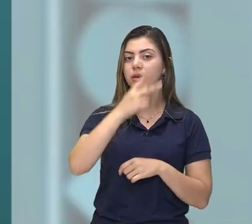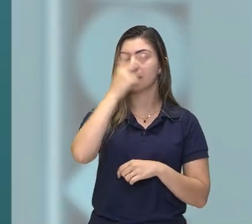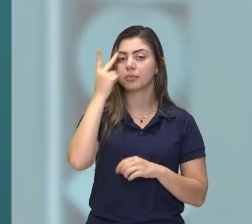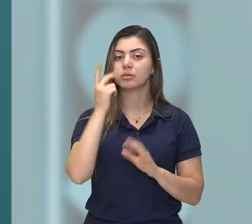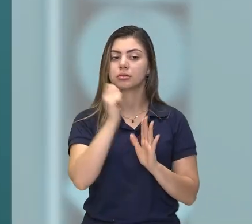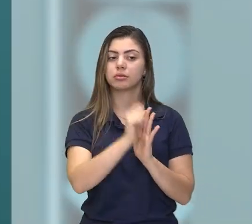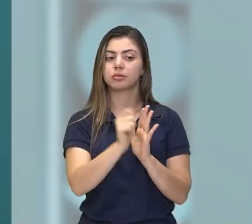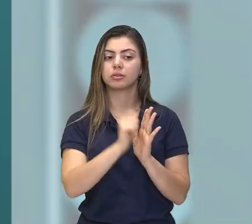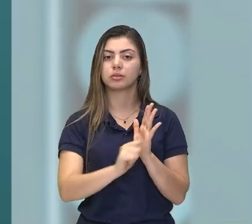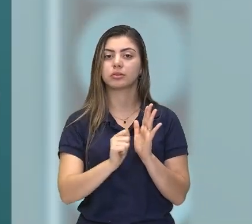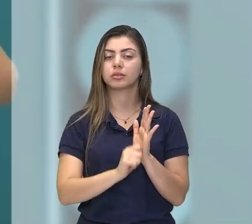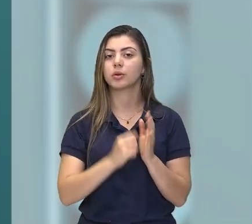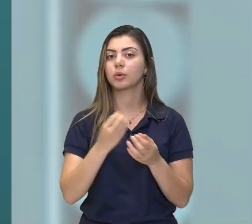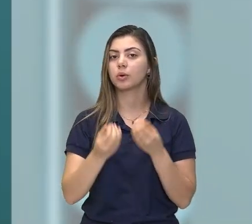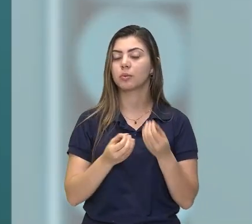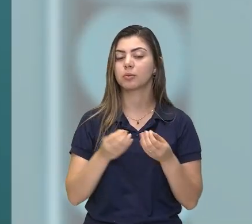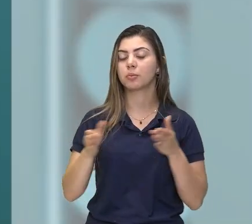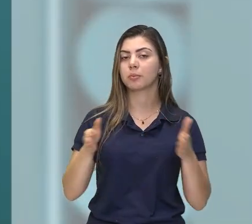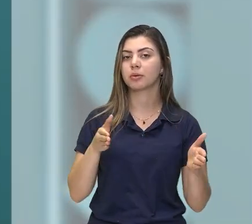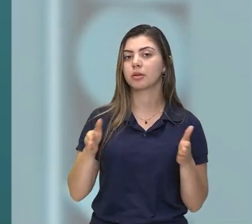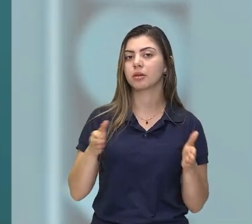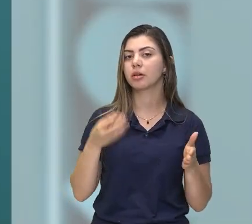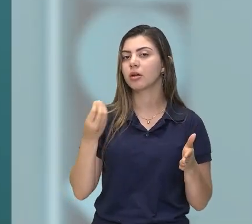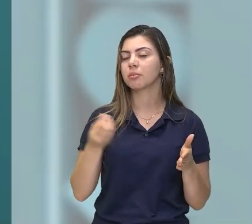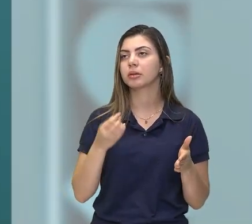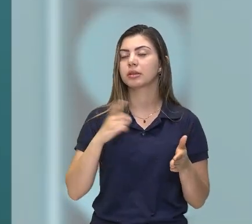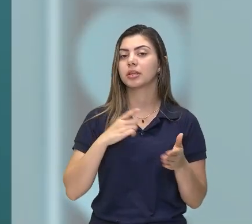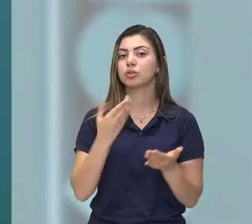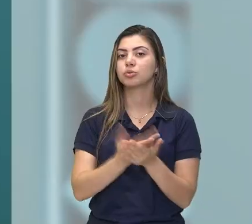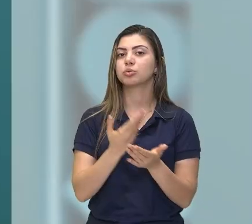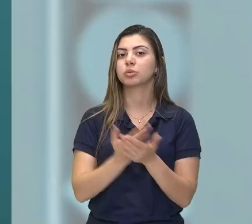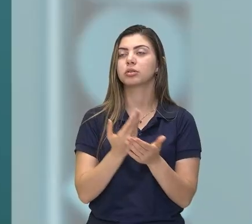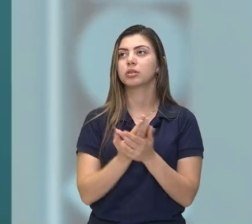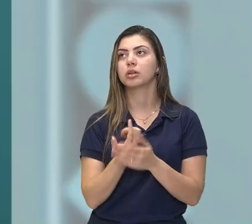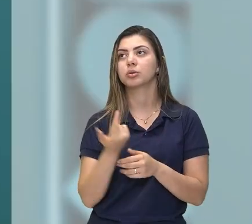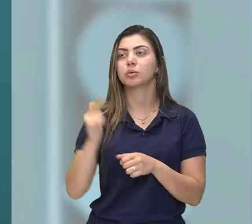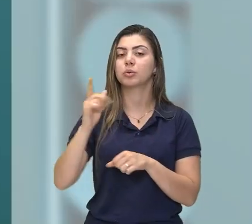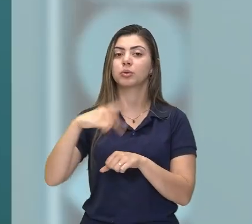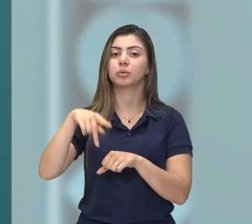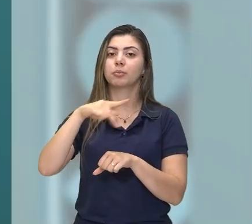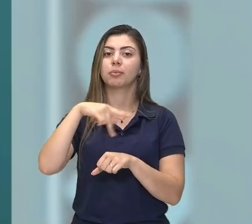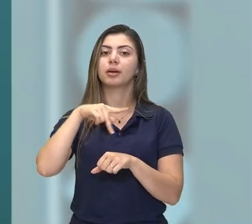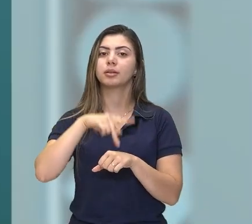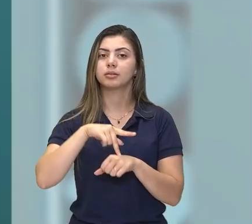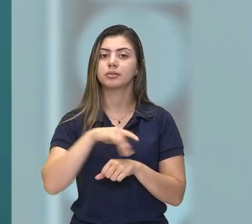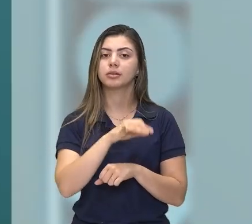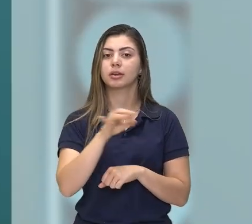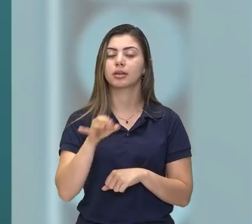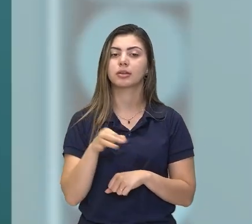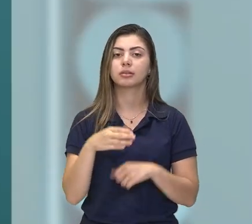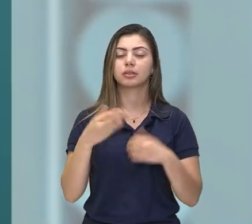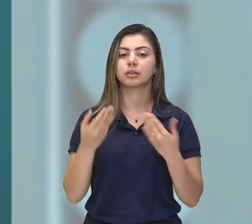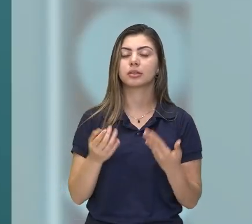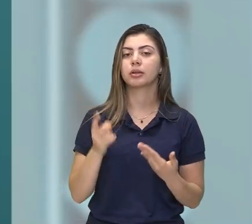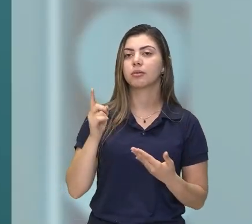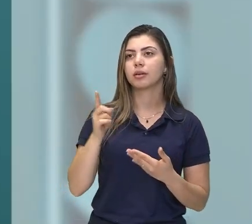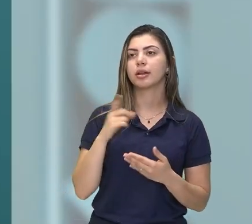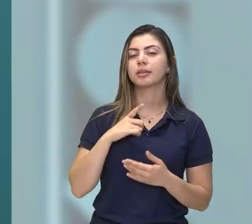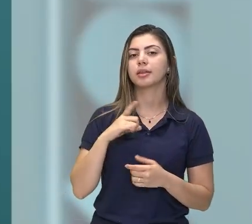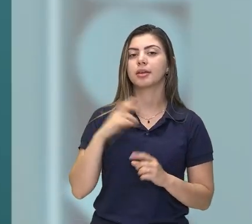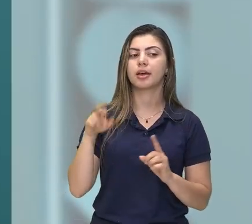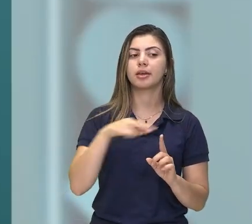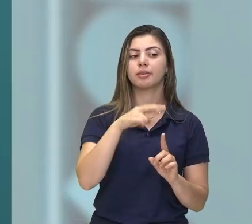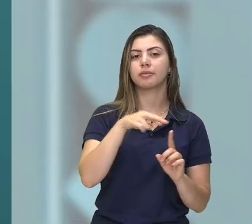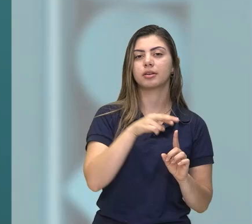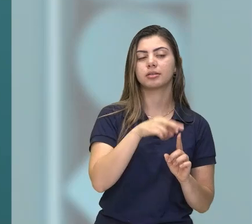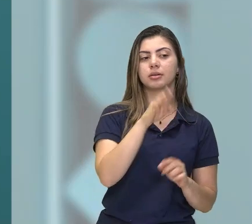estava estudando em um continente, né, em outro continente que não era a América do Sul, e aí ele faz uma referência ao